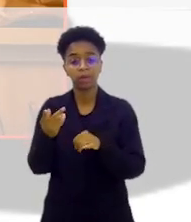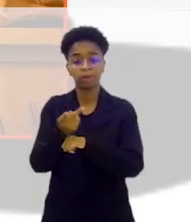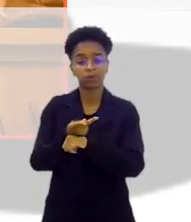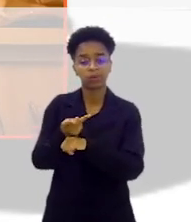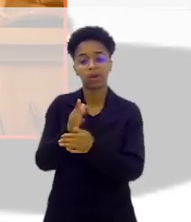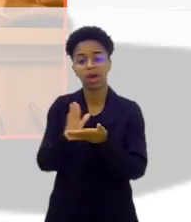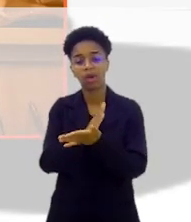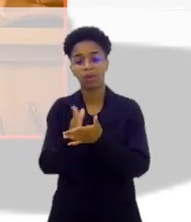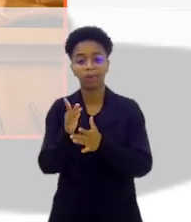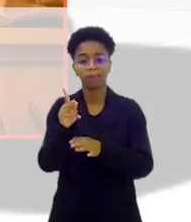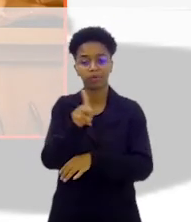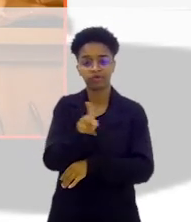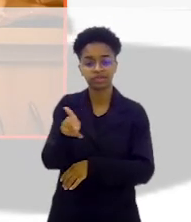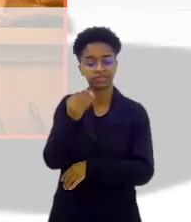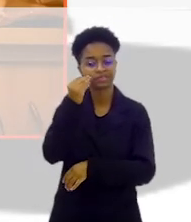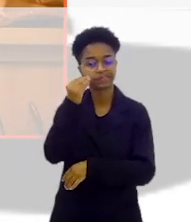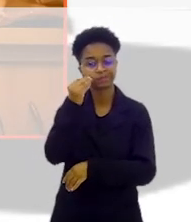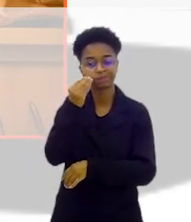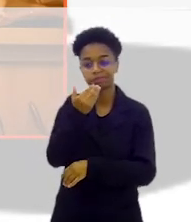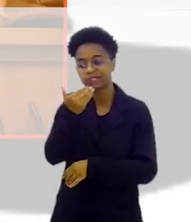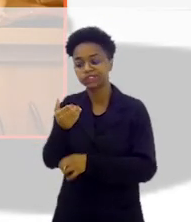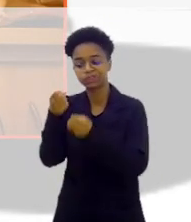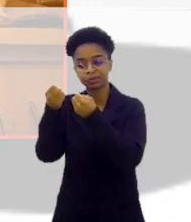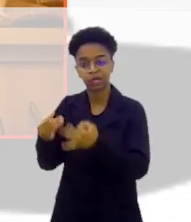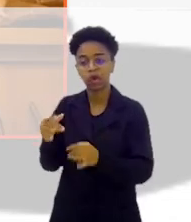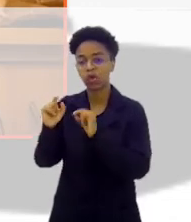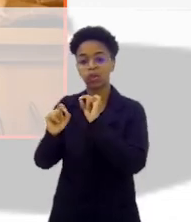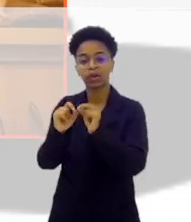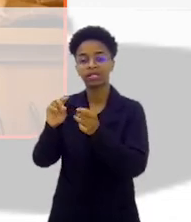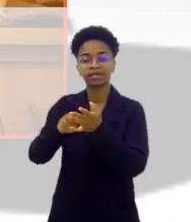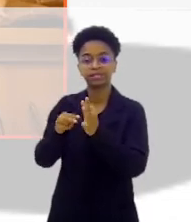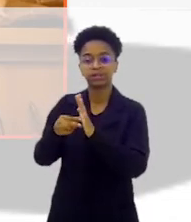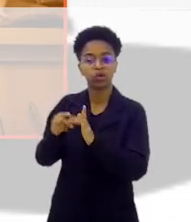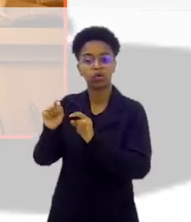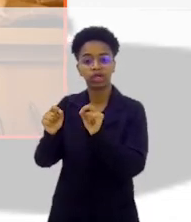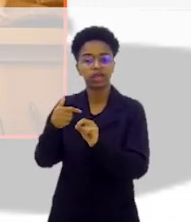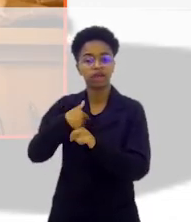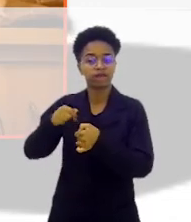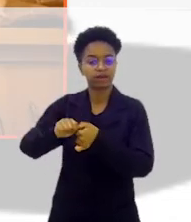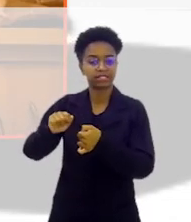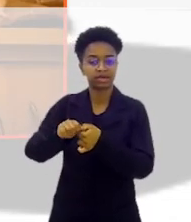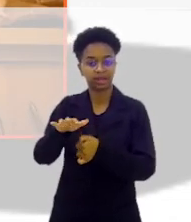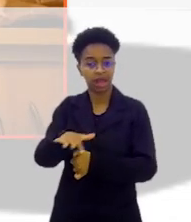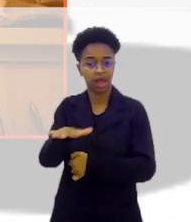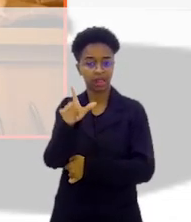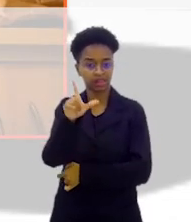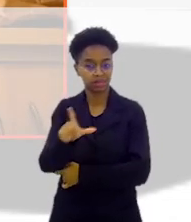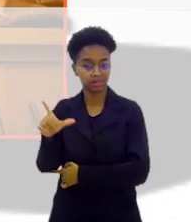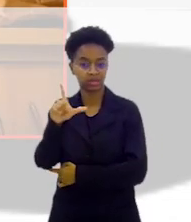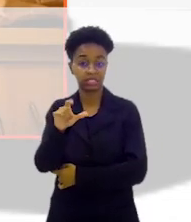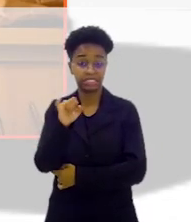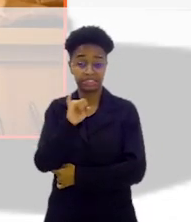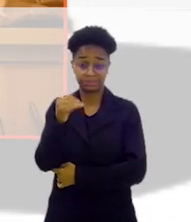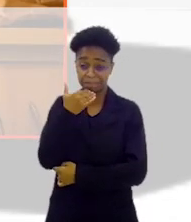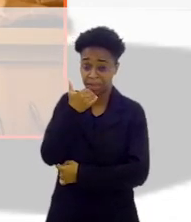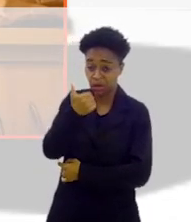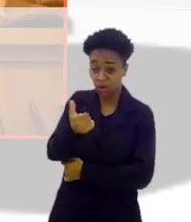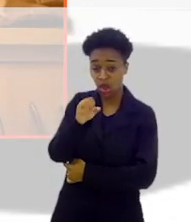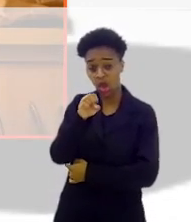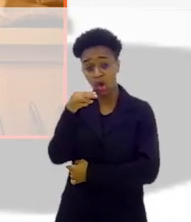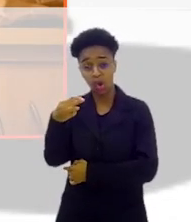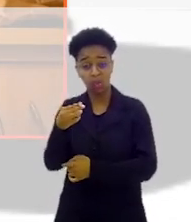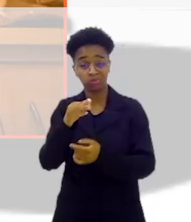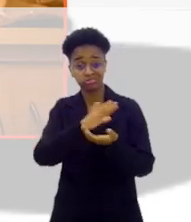a alguns professores para que explicassem para ele o que é que esse louco estava fazendo com a literatura, se ele